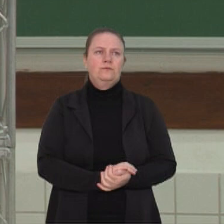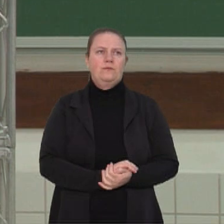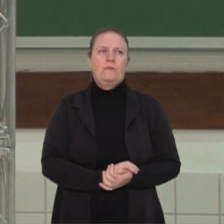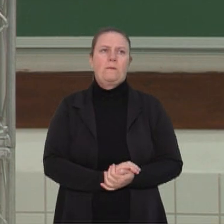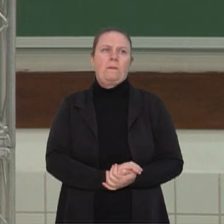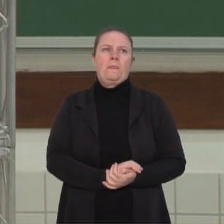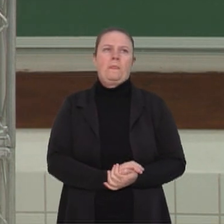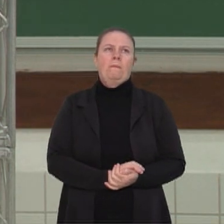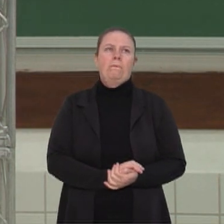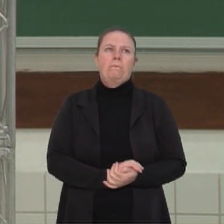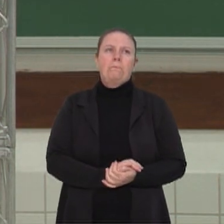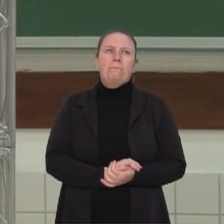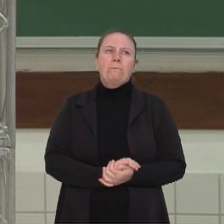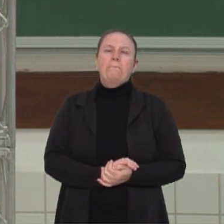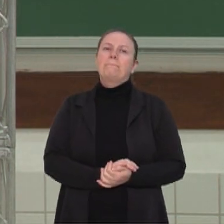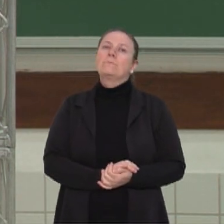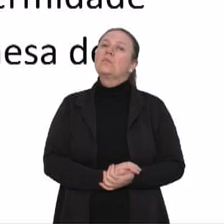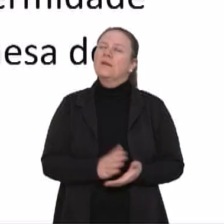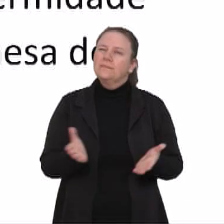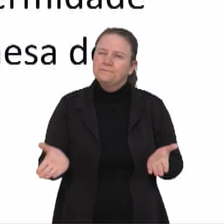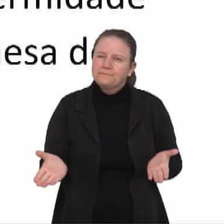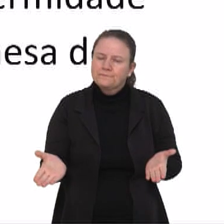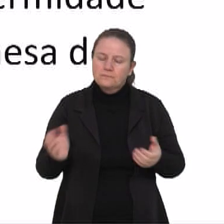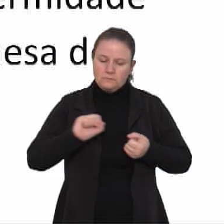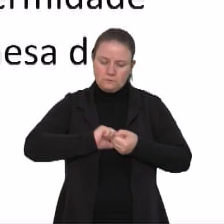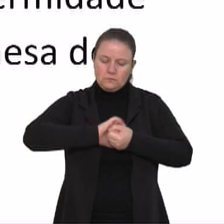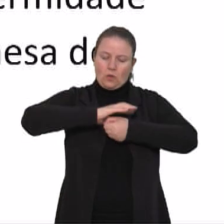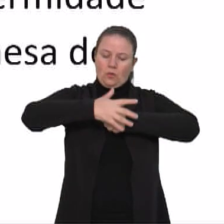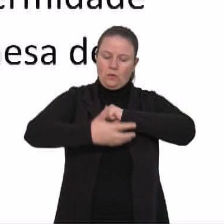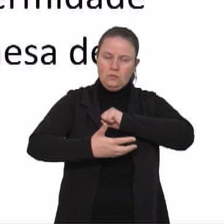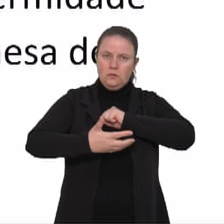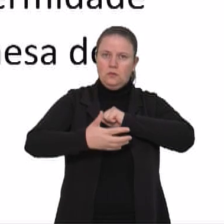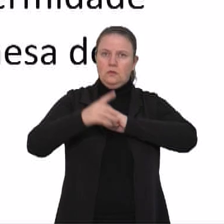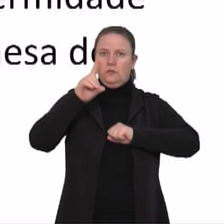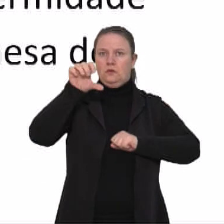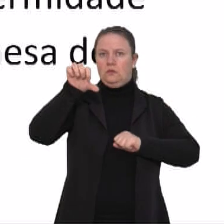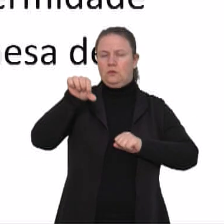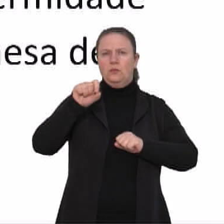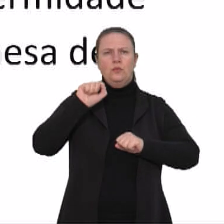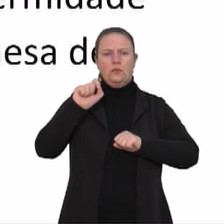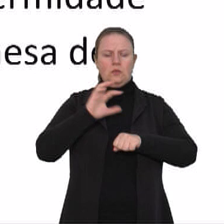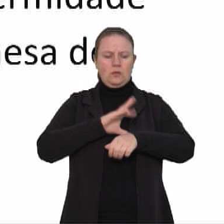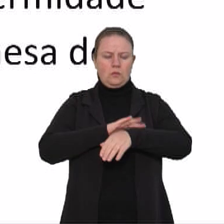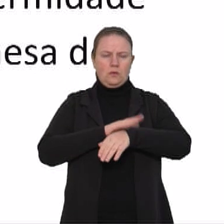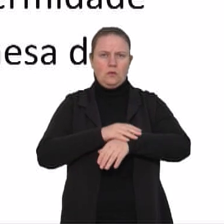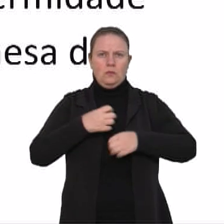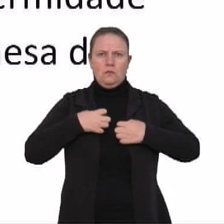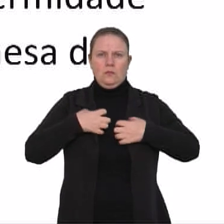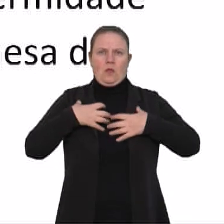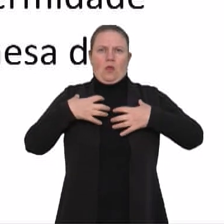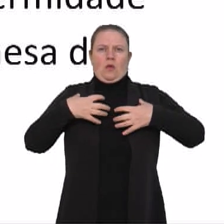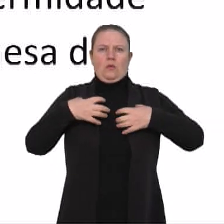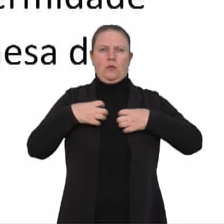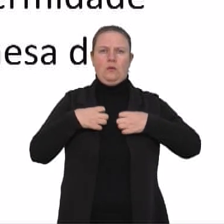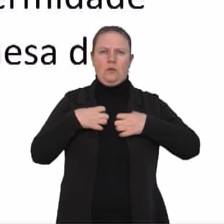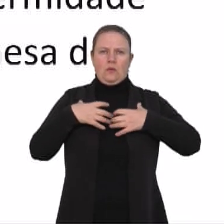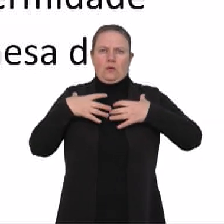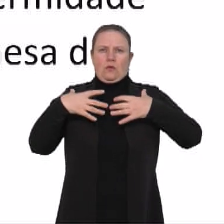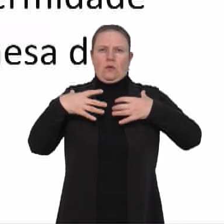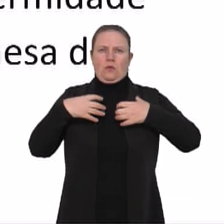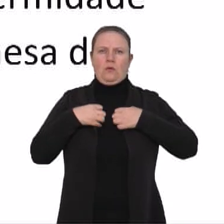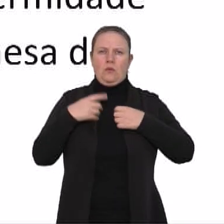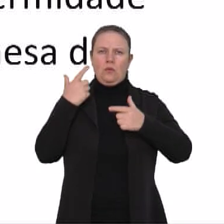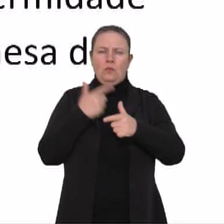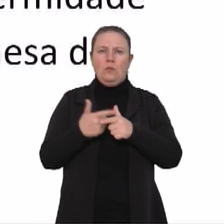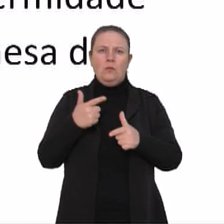é. Então, vamos lá. Covid-19. Covid-19 é uma doença respiratória aguda causada por